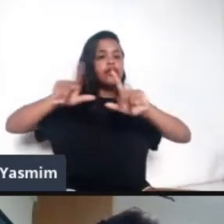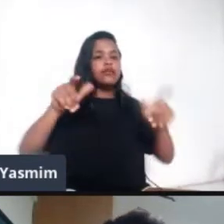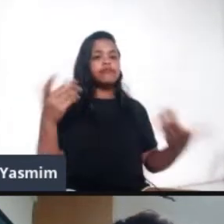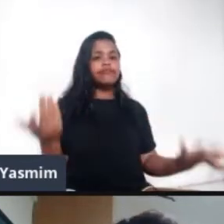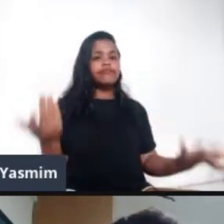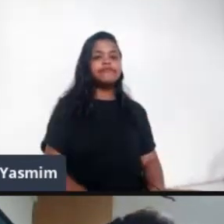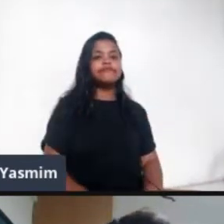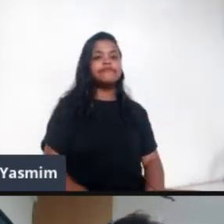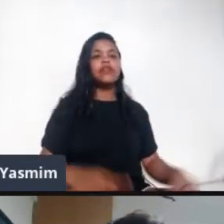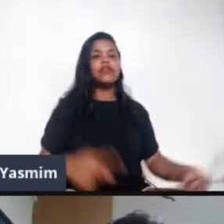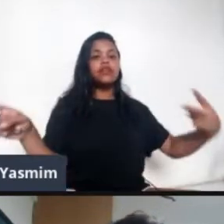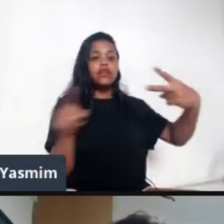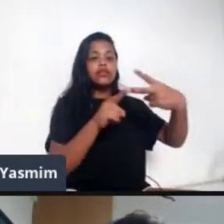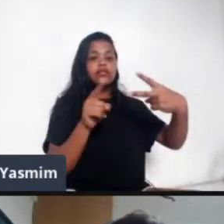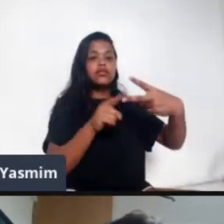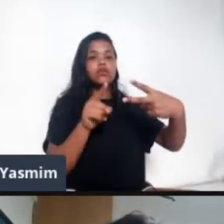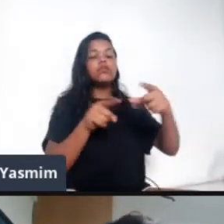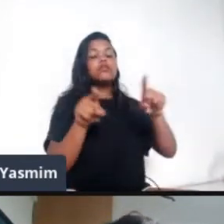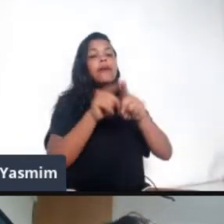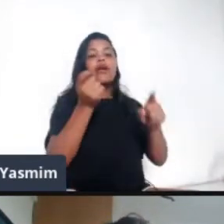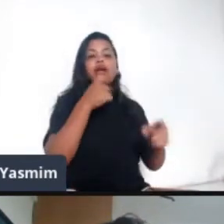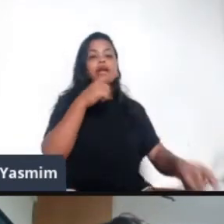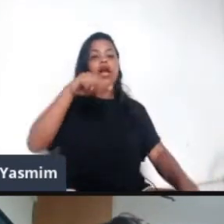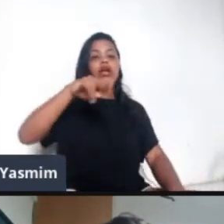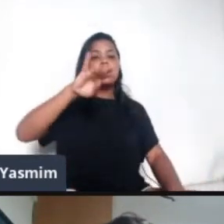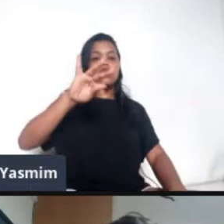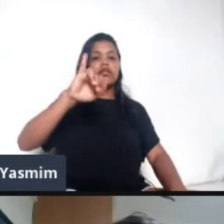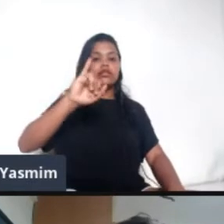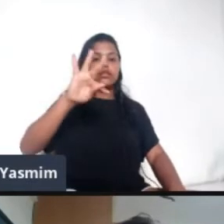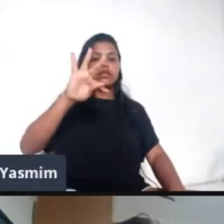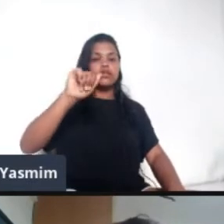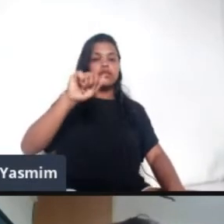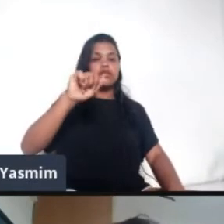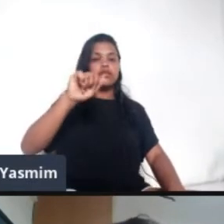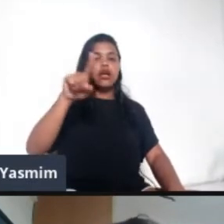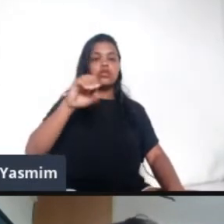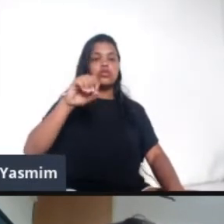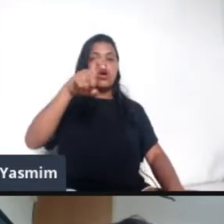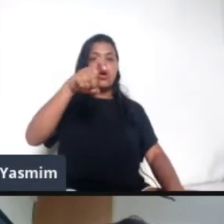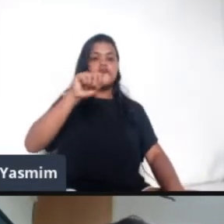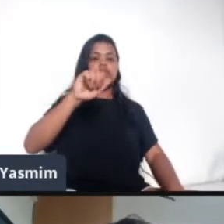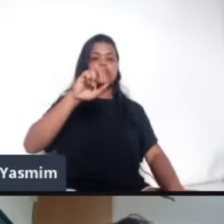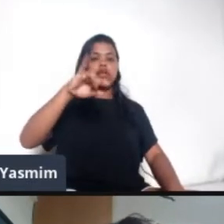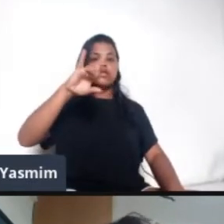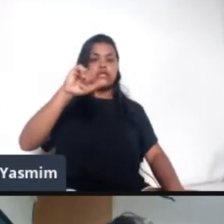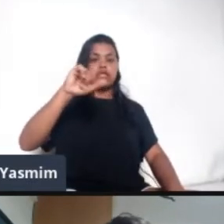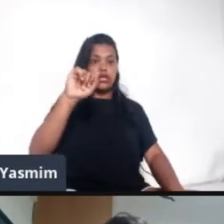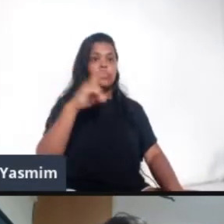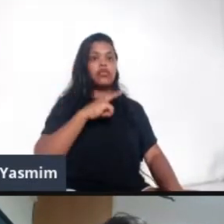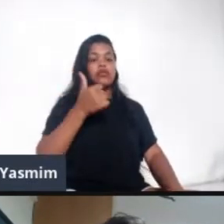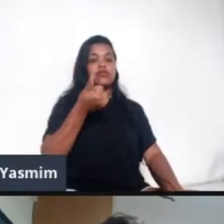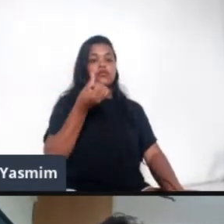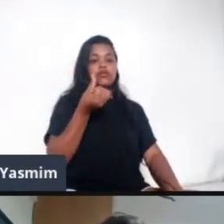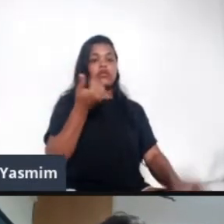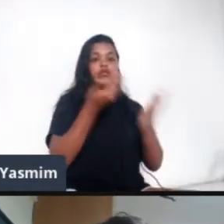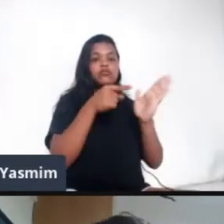o outro fármaco candidato, a nitazoxanida. Então, até o presente momento, nós temos 16 estudos registrados. Nitazoxanida foi